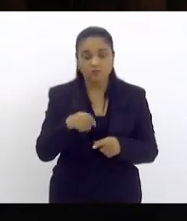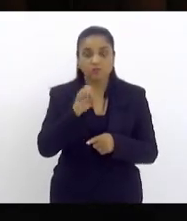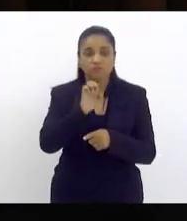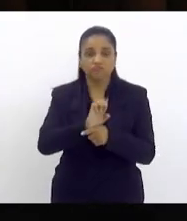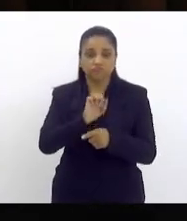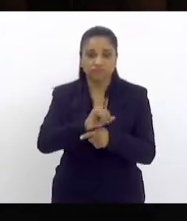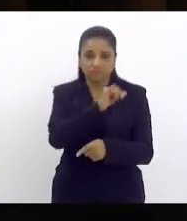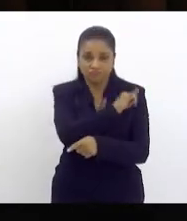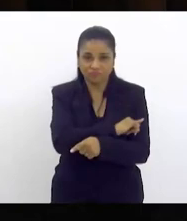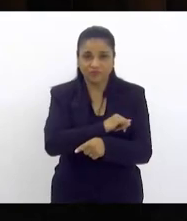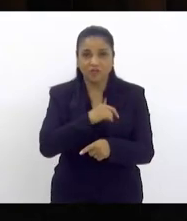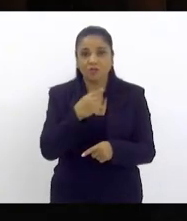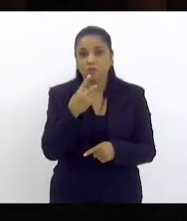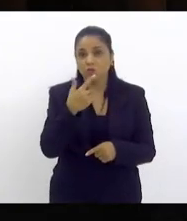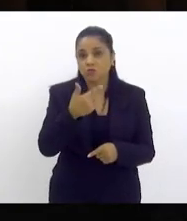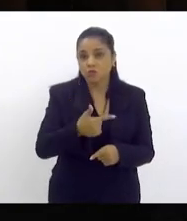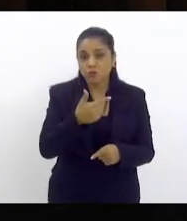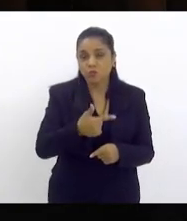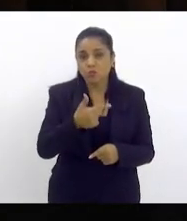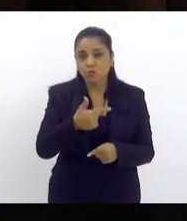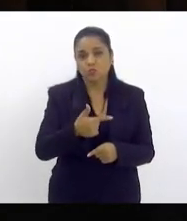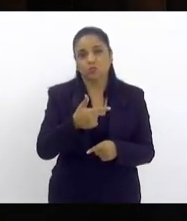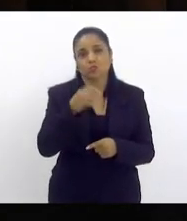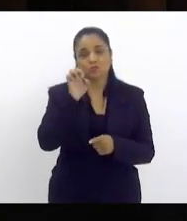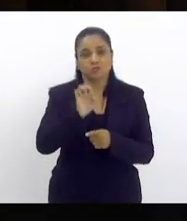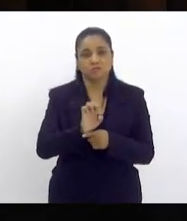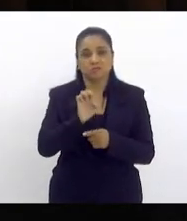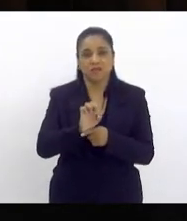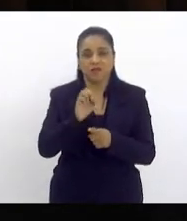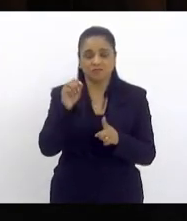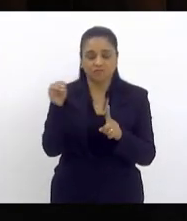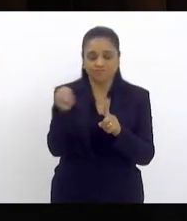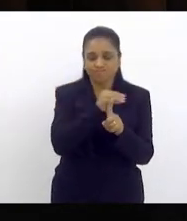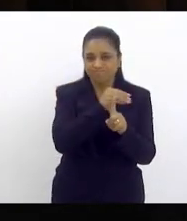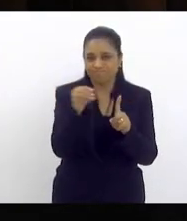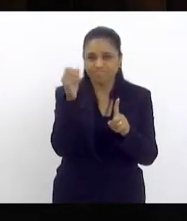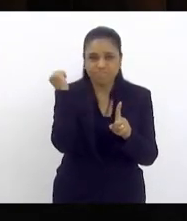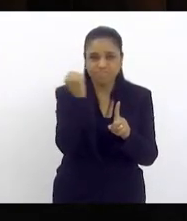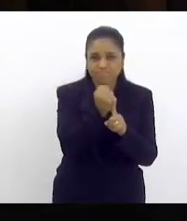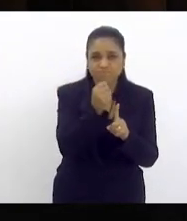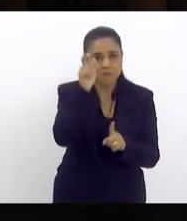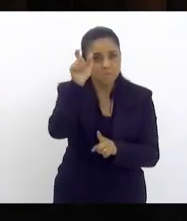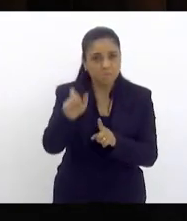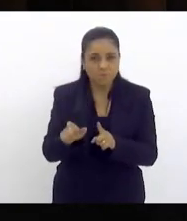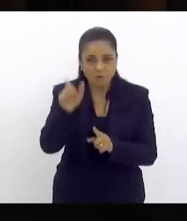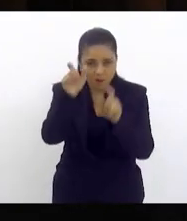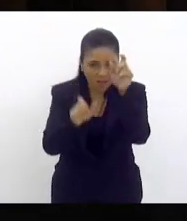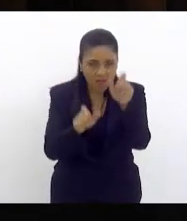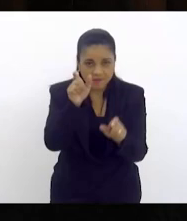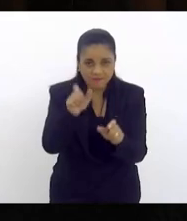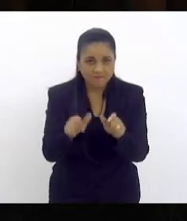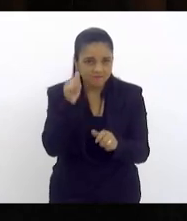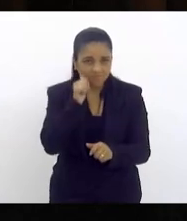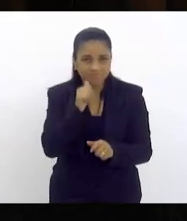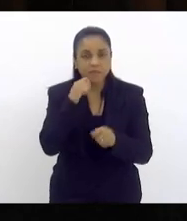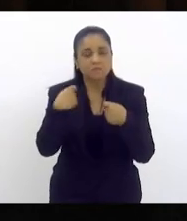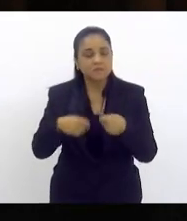violência contra a mulher e feminicídios. Isso significa que a mulher e as políticas para as mulheres precisam